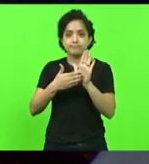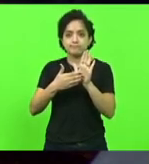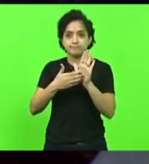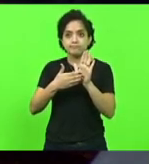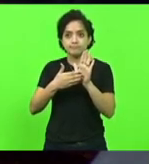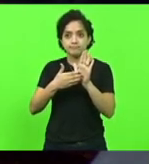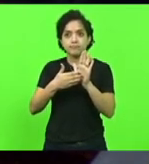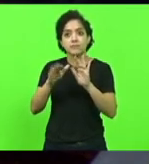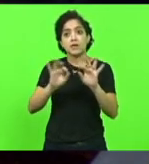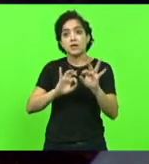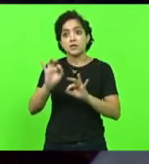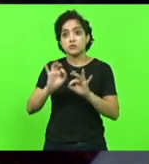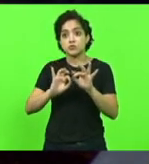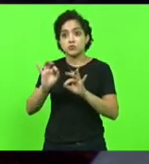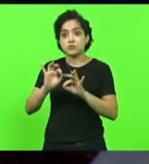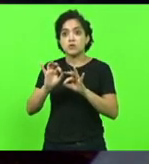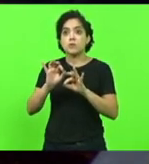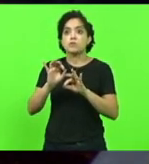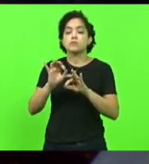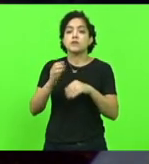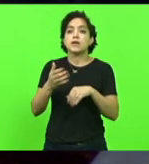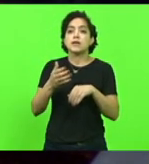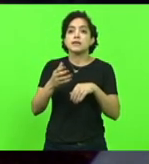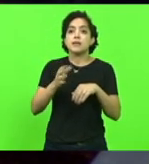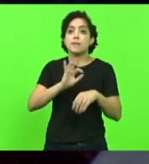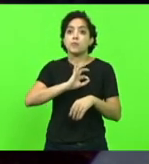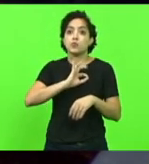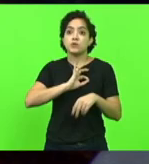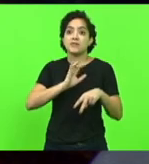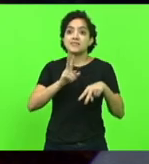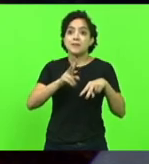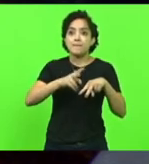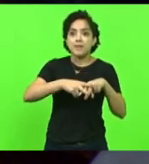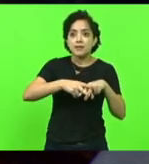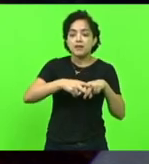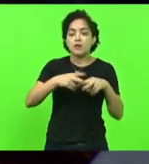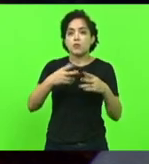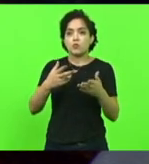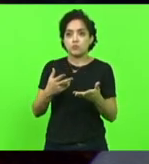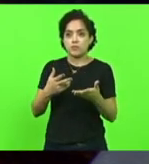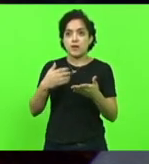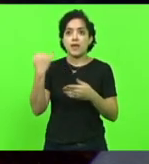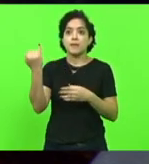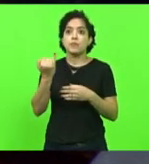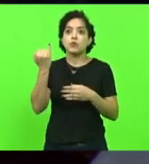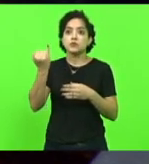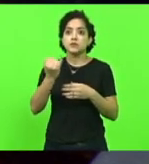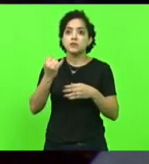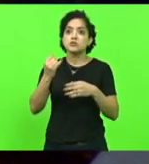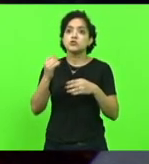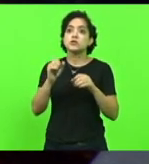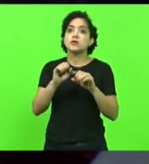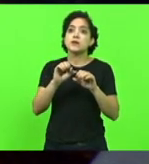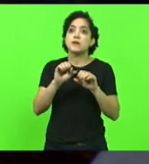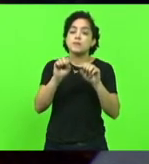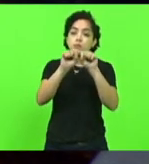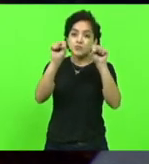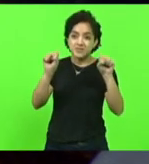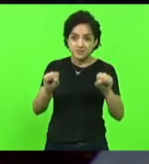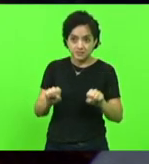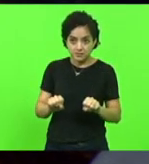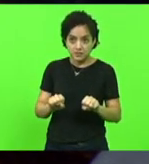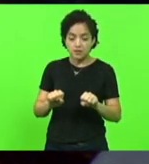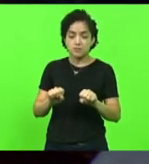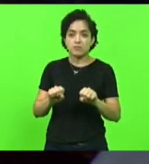reestruturação da polícia penal. É importante para o sistema prisional catarinense que